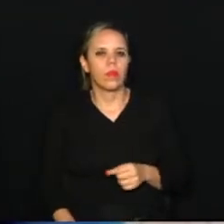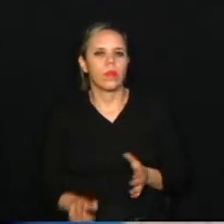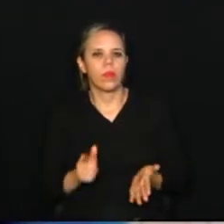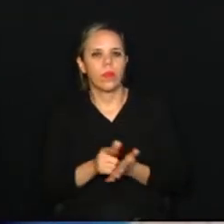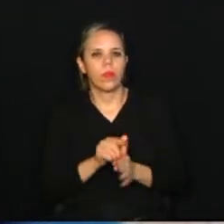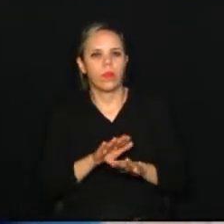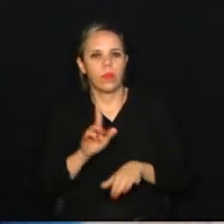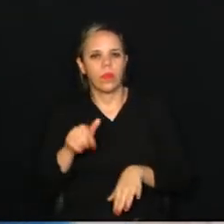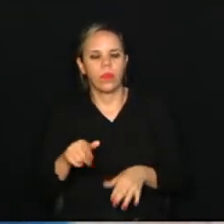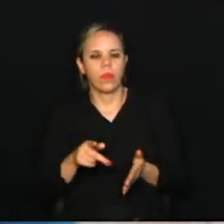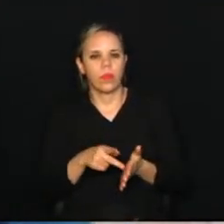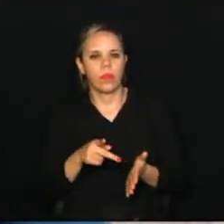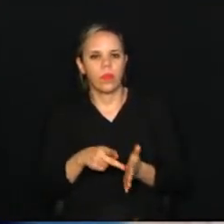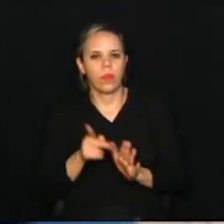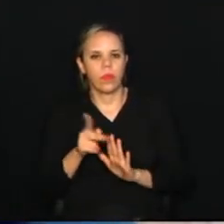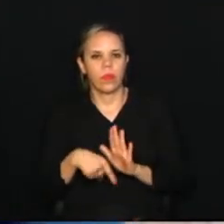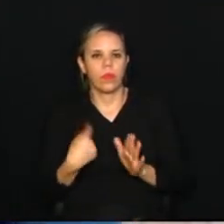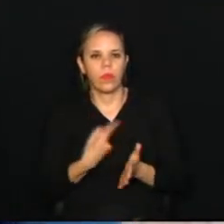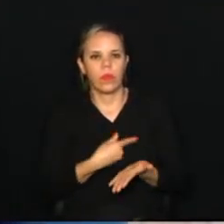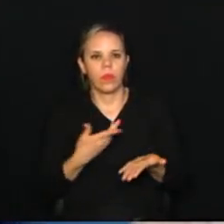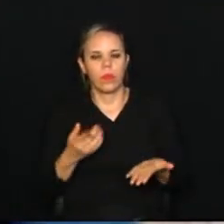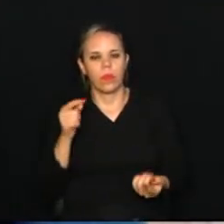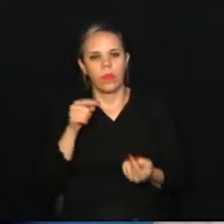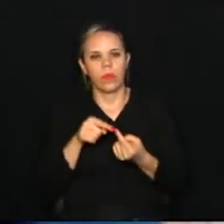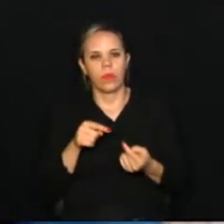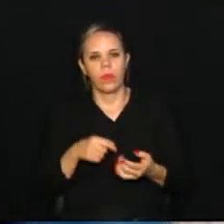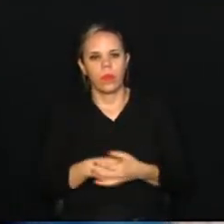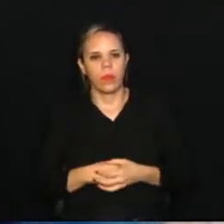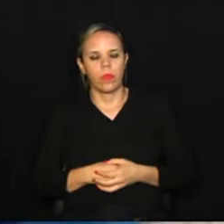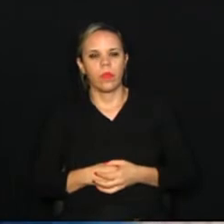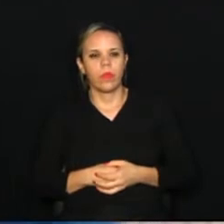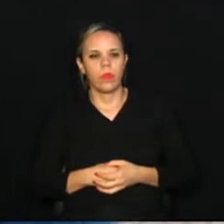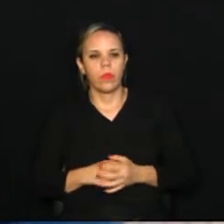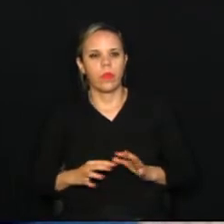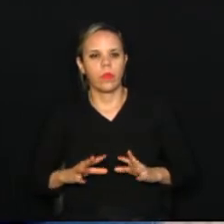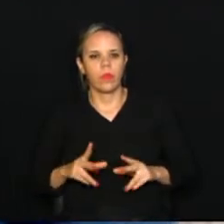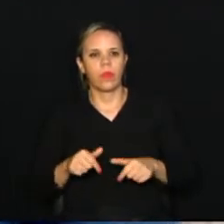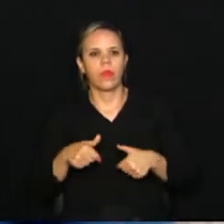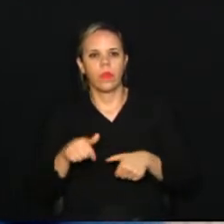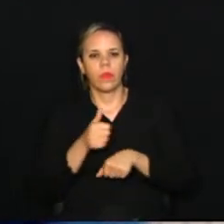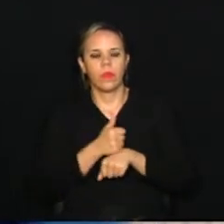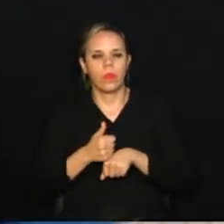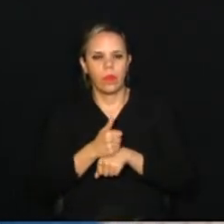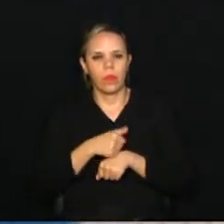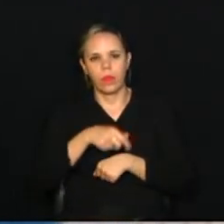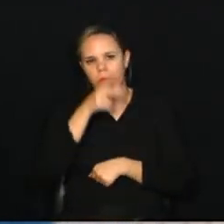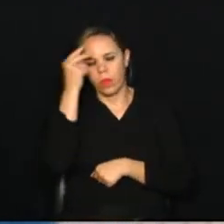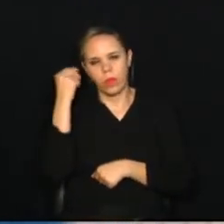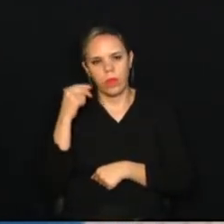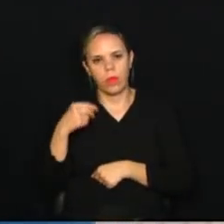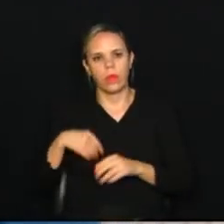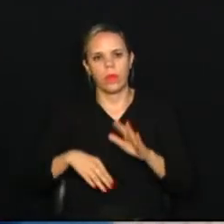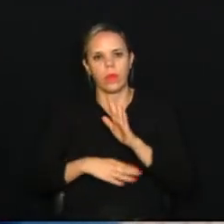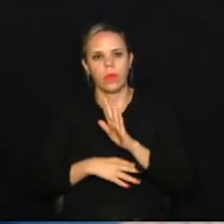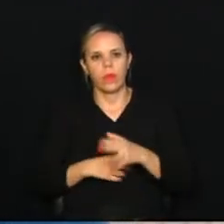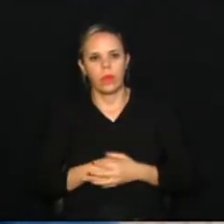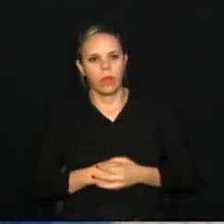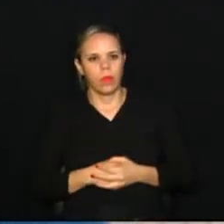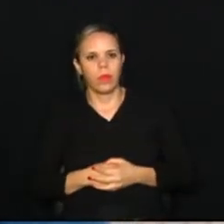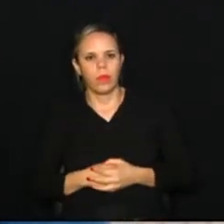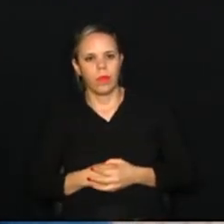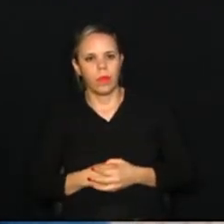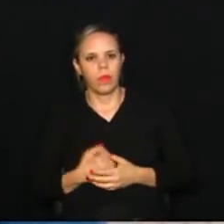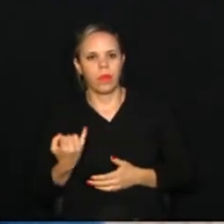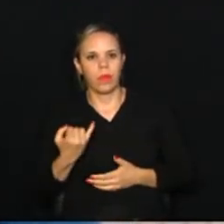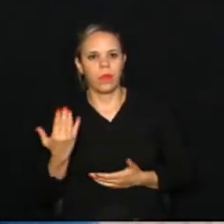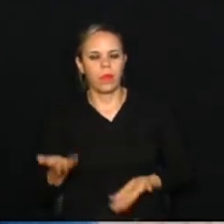é um projeto nosso, é uma ideia nossa, que todas as áreas da prefeitura e a Câmara é uma parte